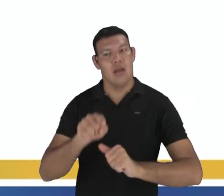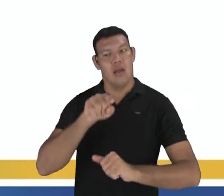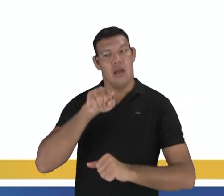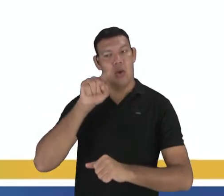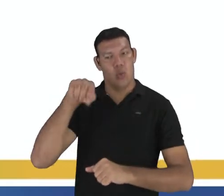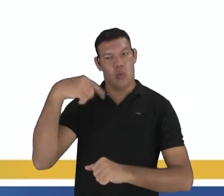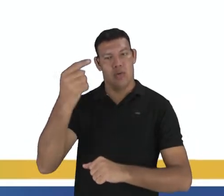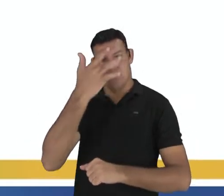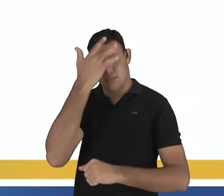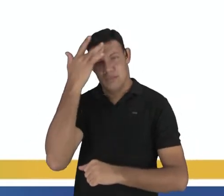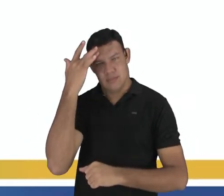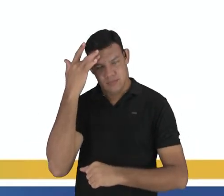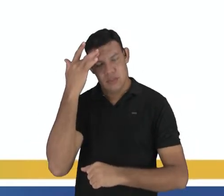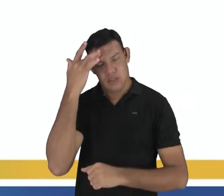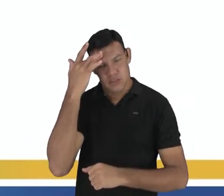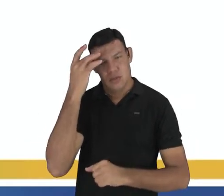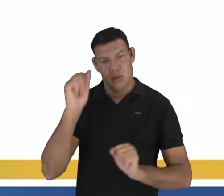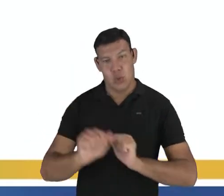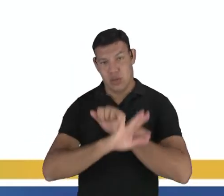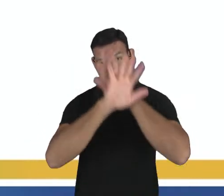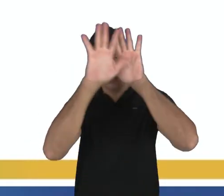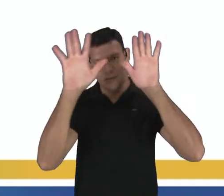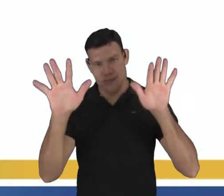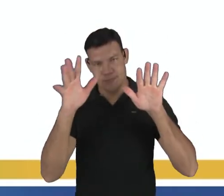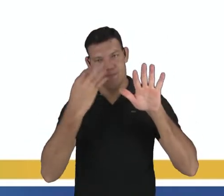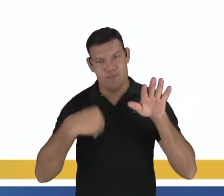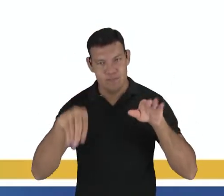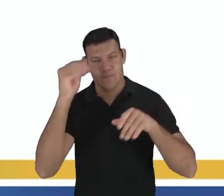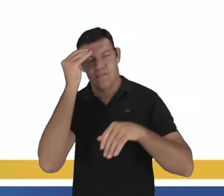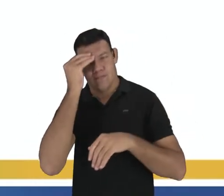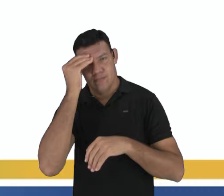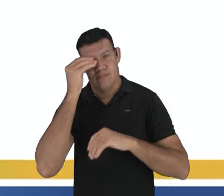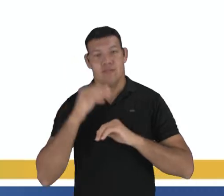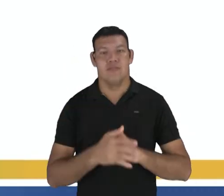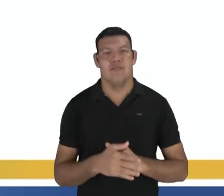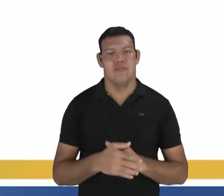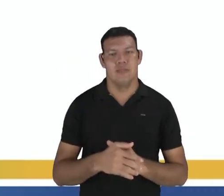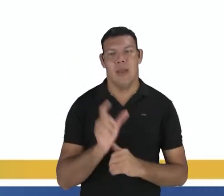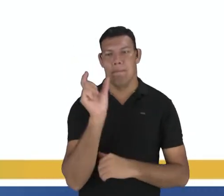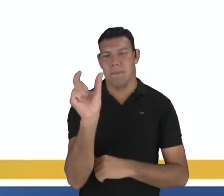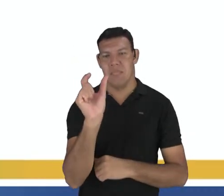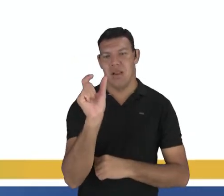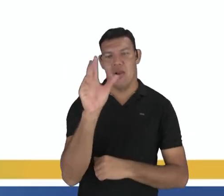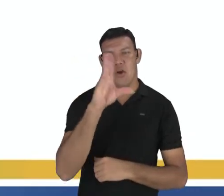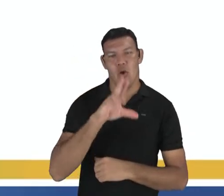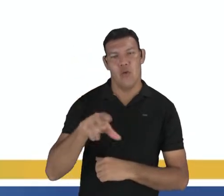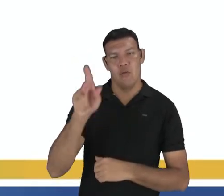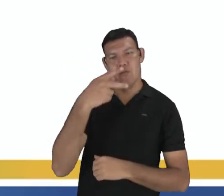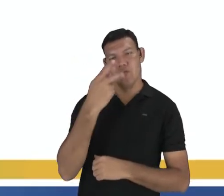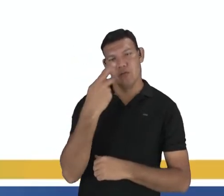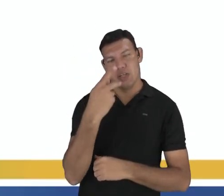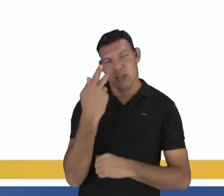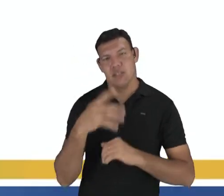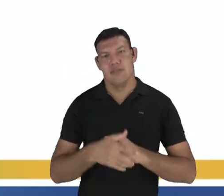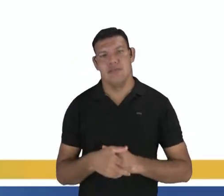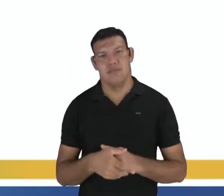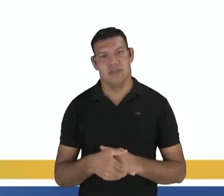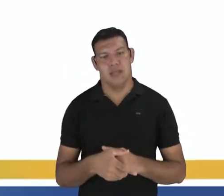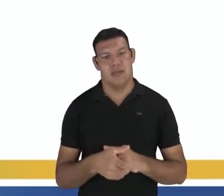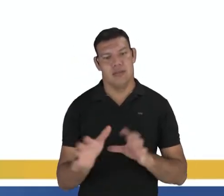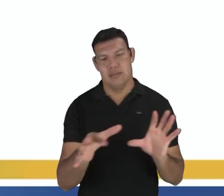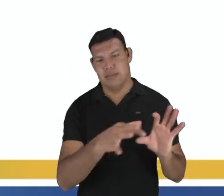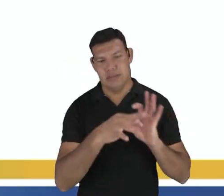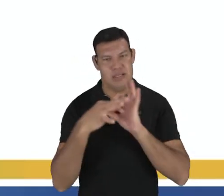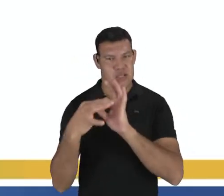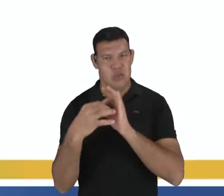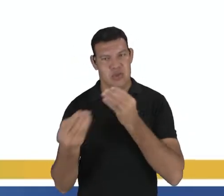claro para quem está ouvindo. Então, se você falar alguma coisa que não está dentro do contexto, possivelmente a